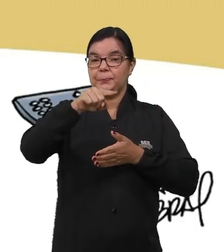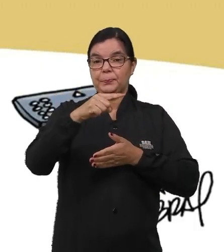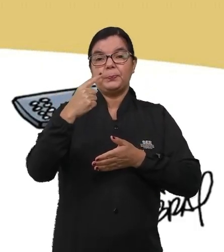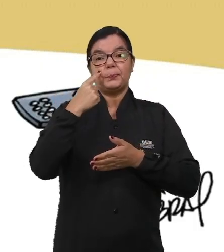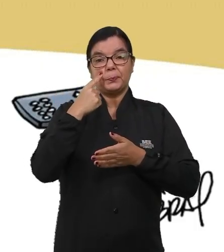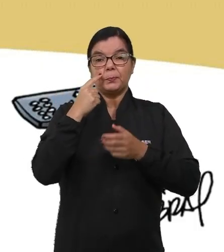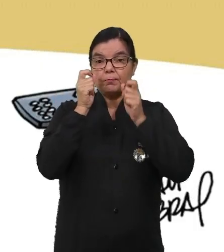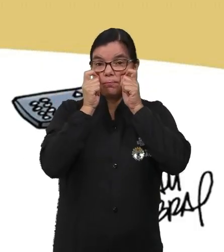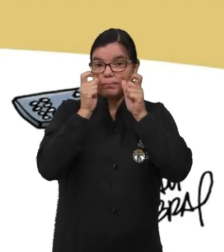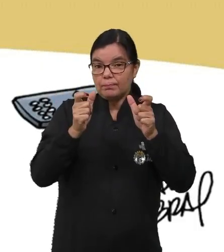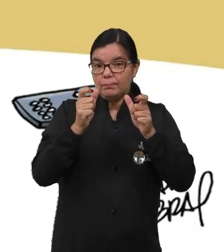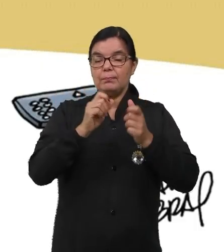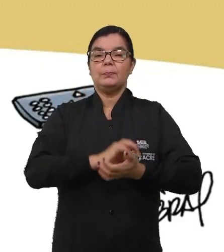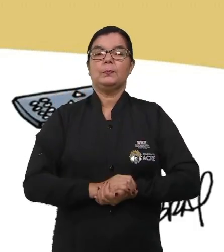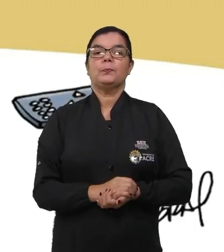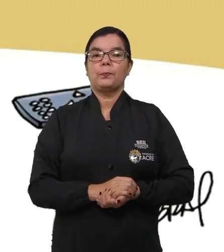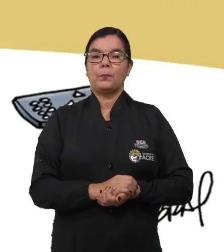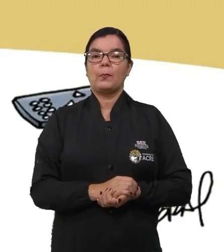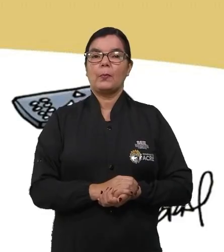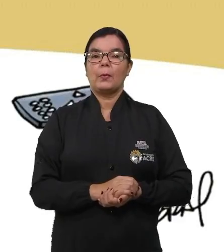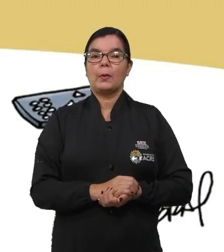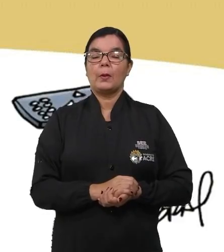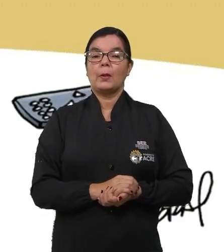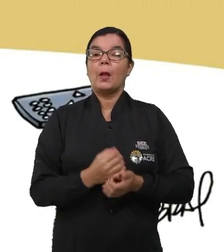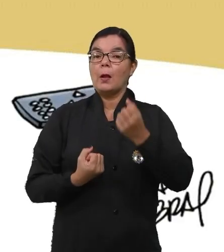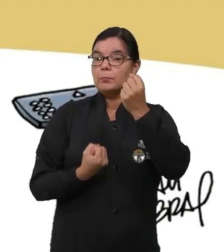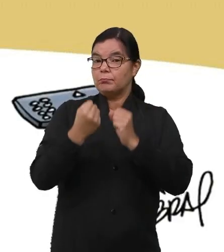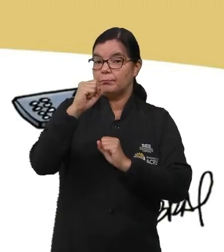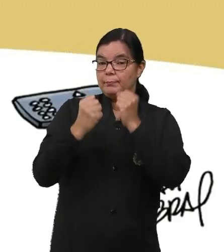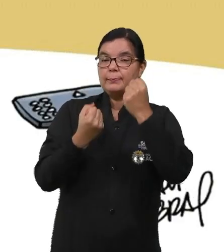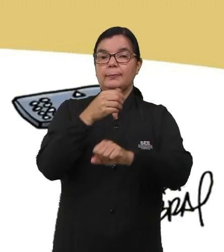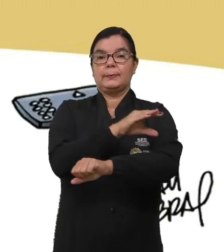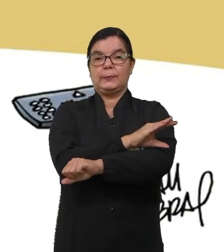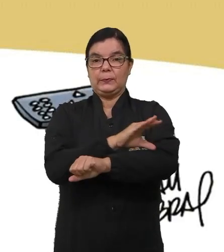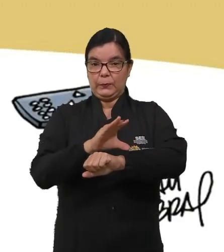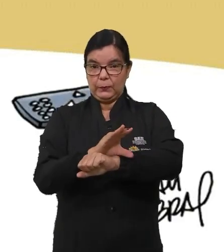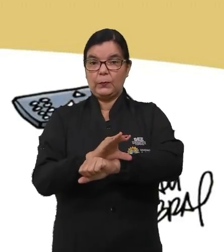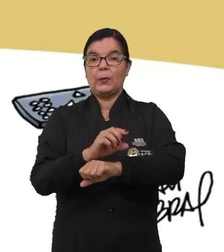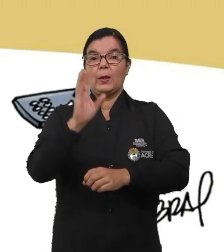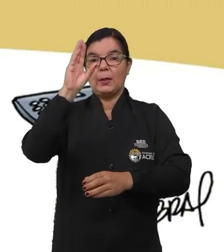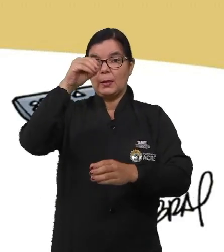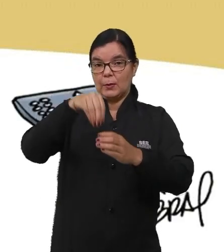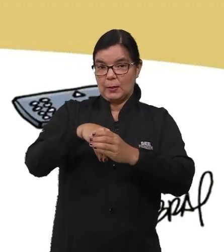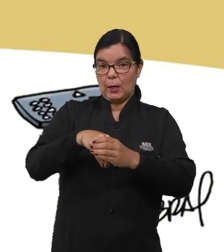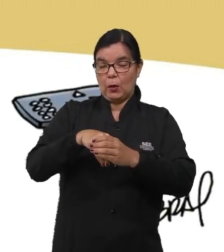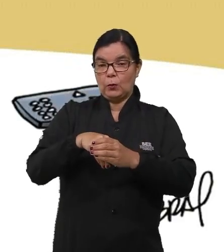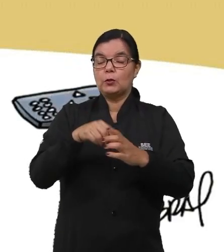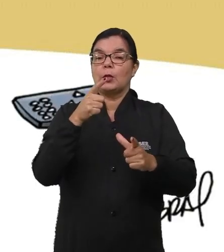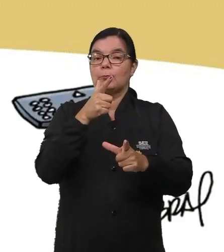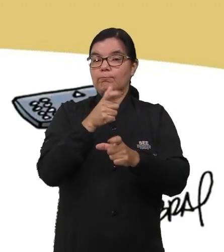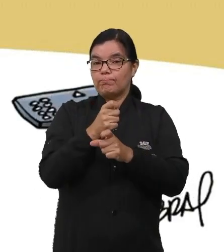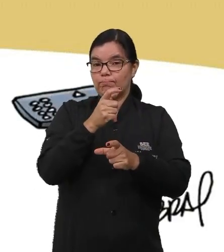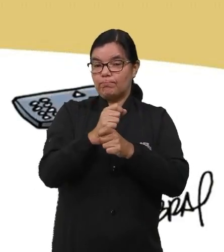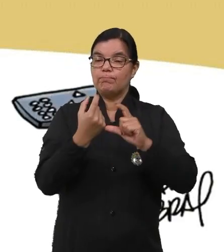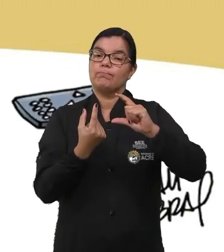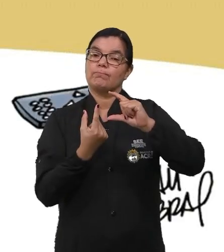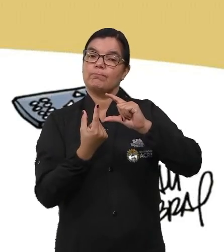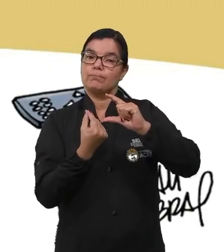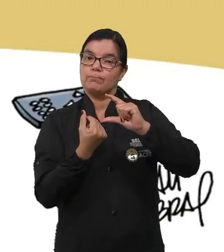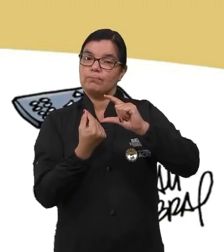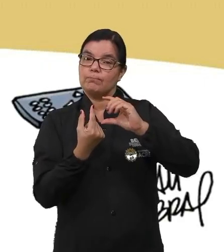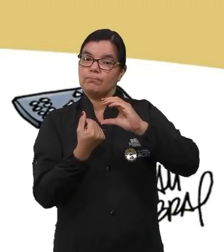acompanhe com bastante atenção. A indústria cultural funciona dentro da lógica do